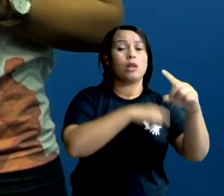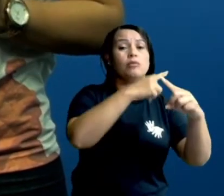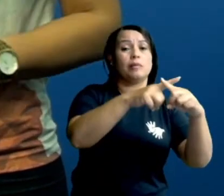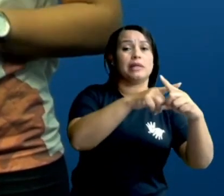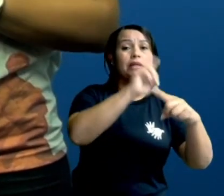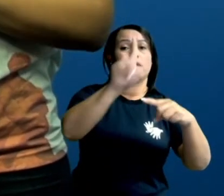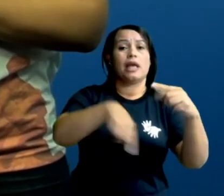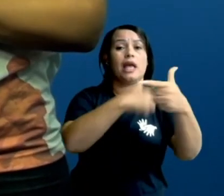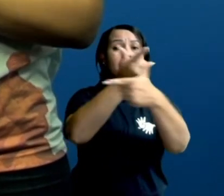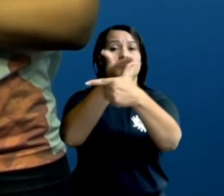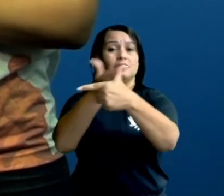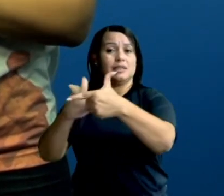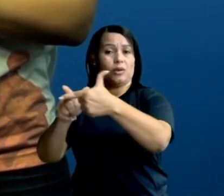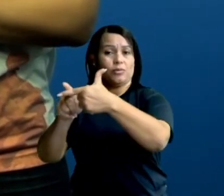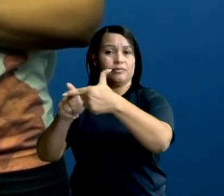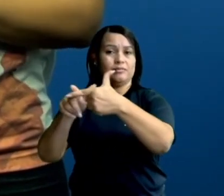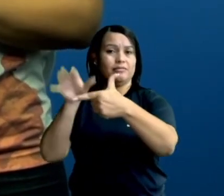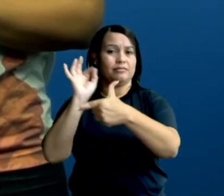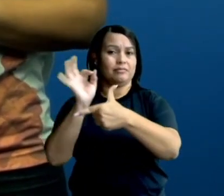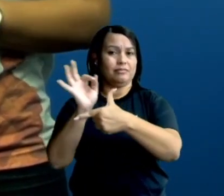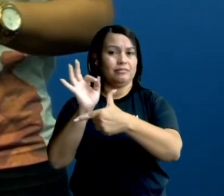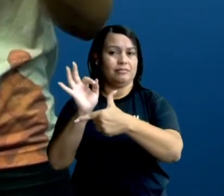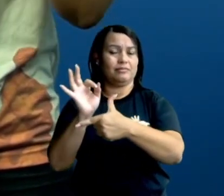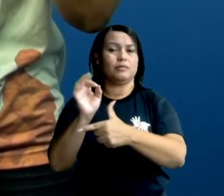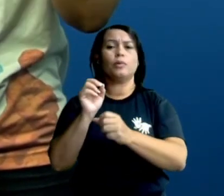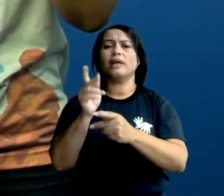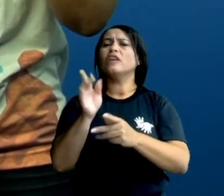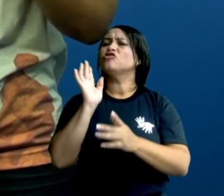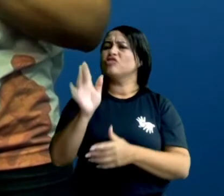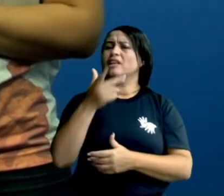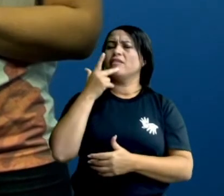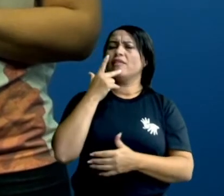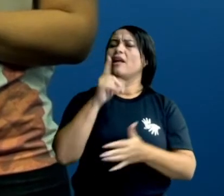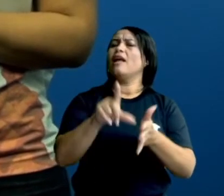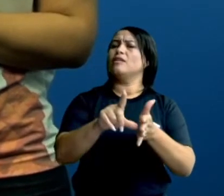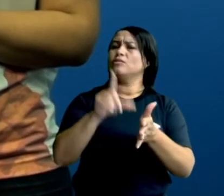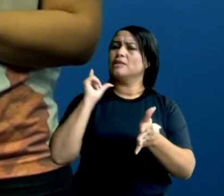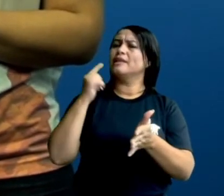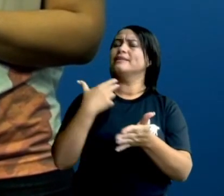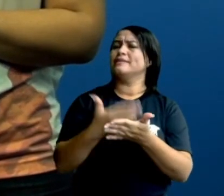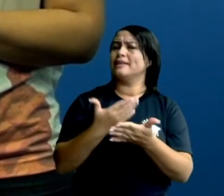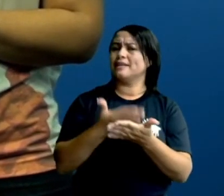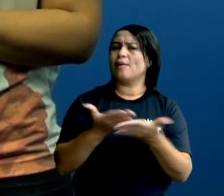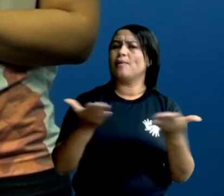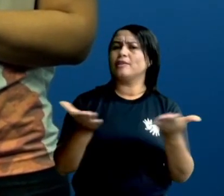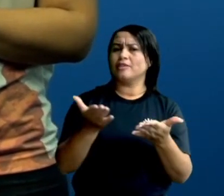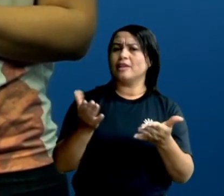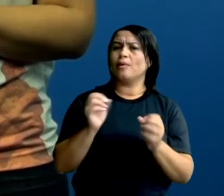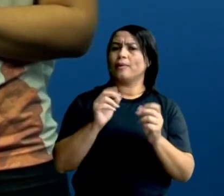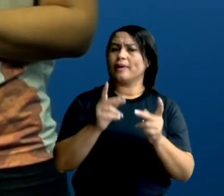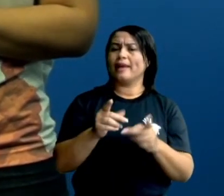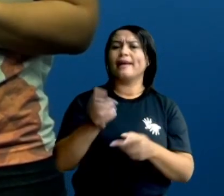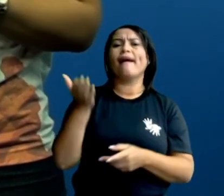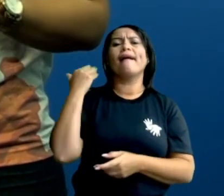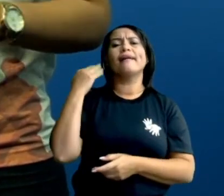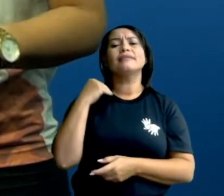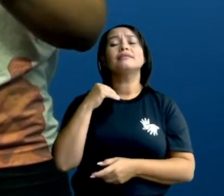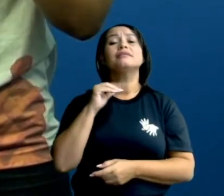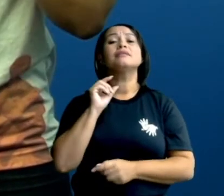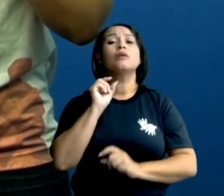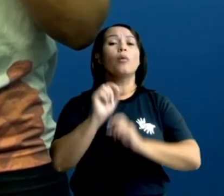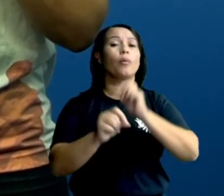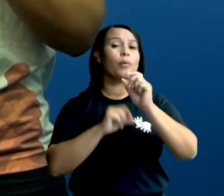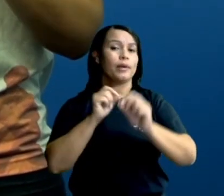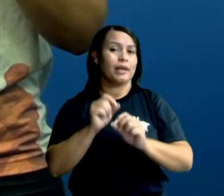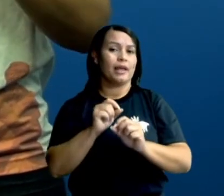é o que? A divisão. Tá? Eu já falei isso para vocês aqui nas outras aulas anteriores. Então,